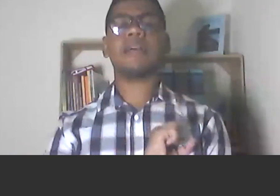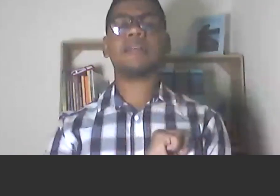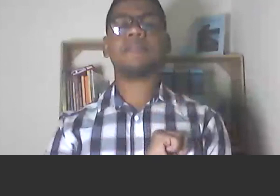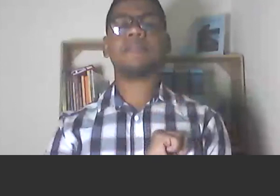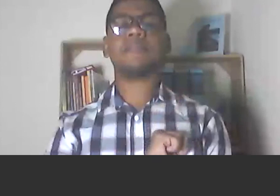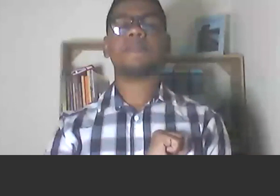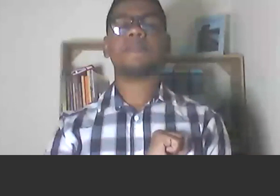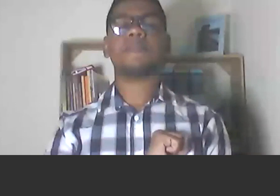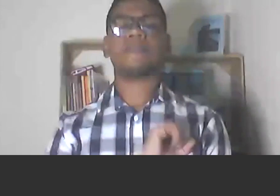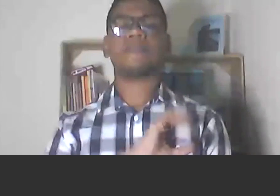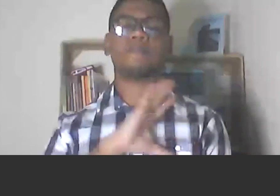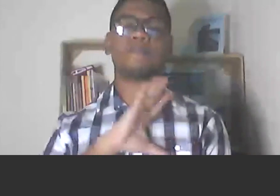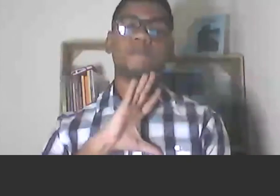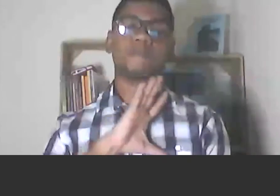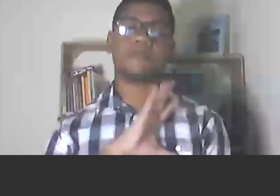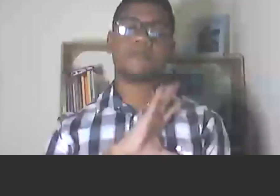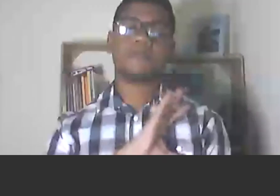Amar.